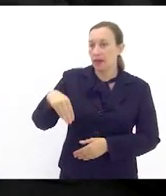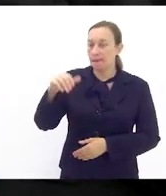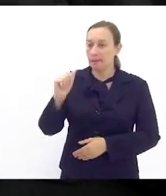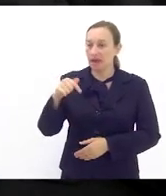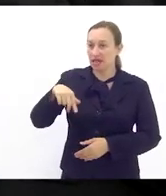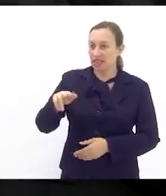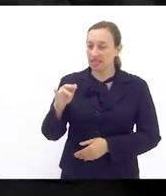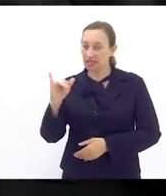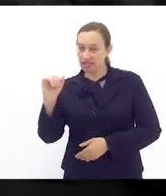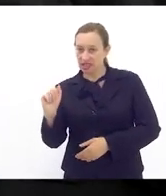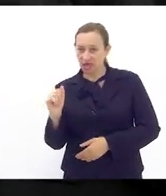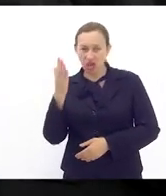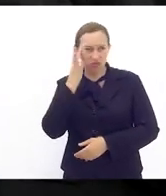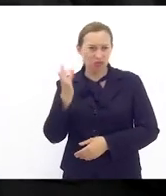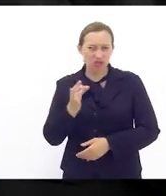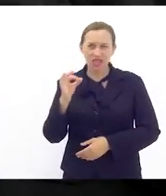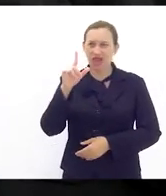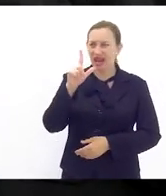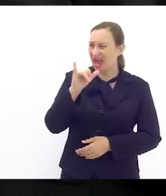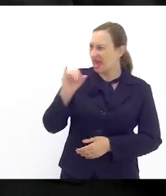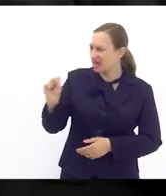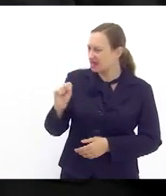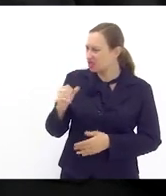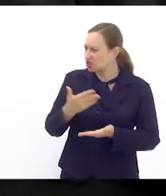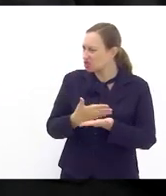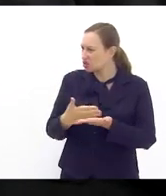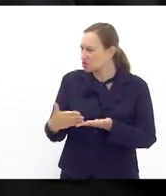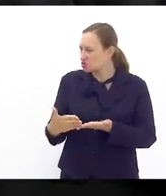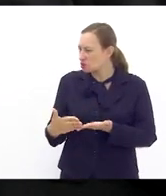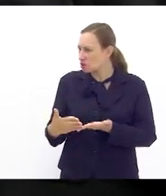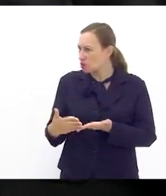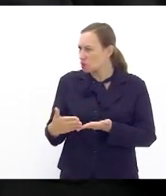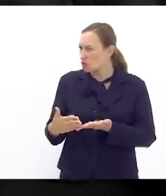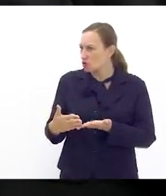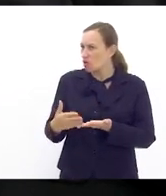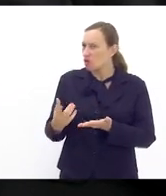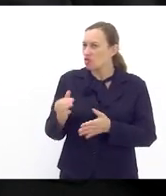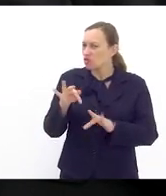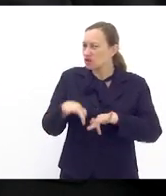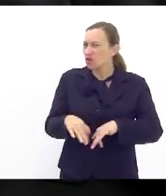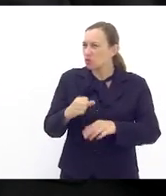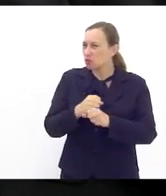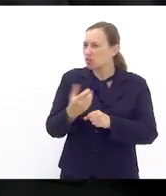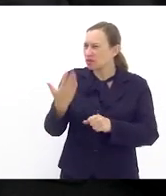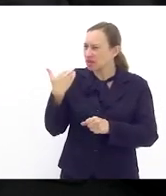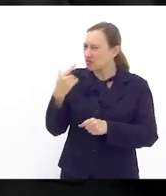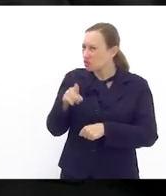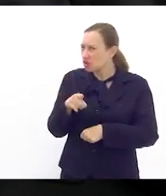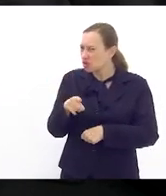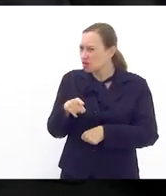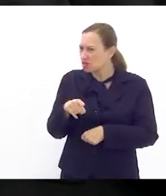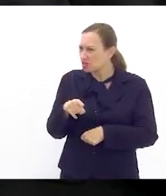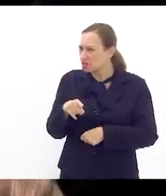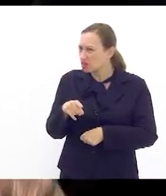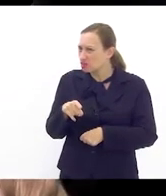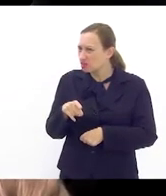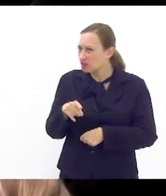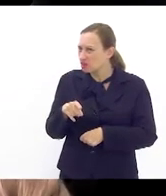da área de atendimento ao cliente obviamente a gente começou com isso final do ano passado foi isso mais ou menos